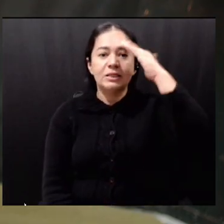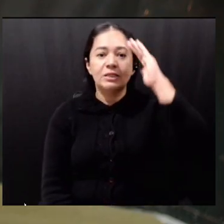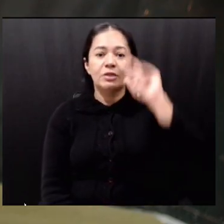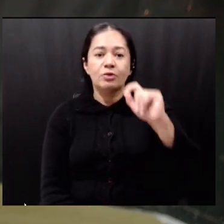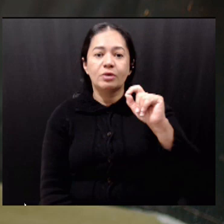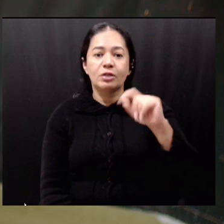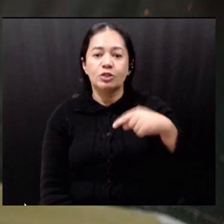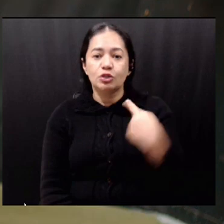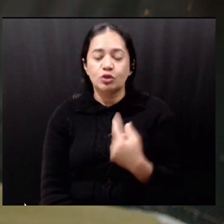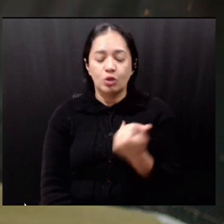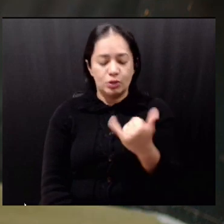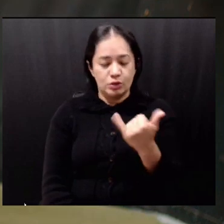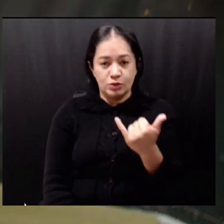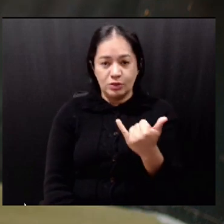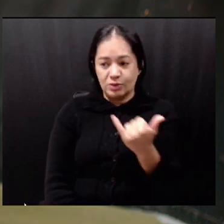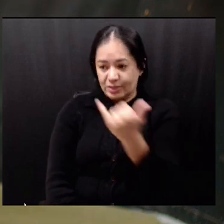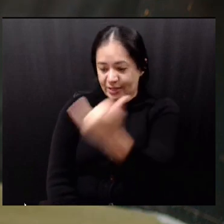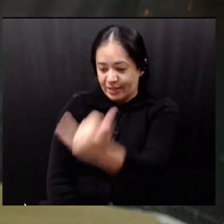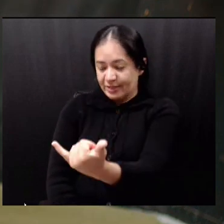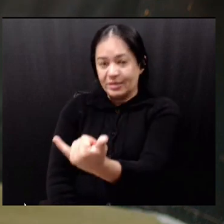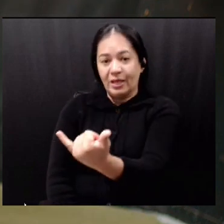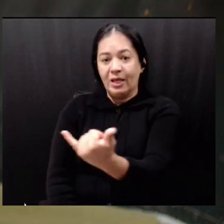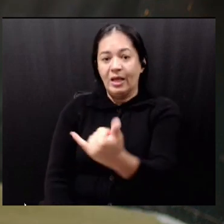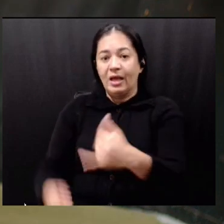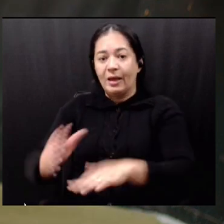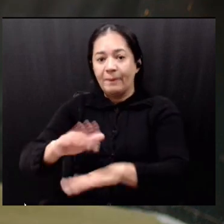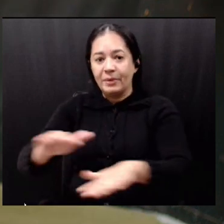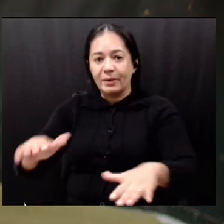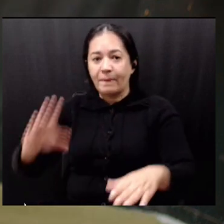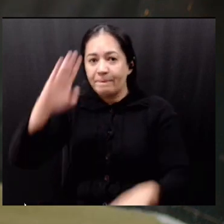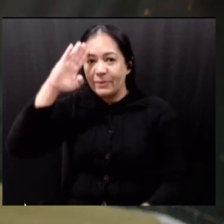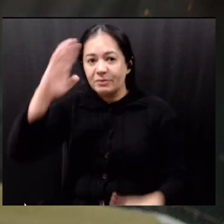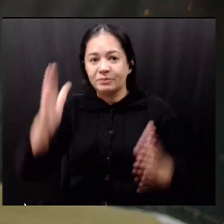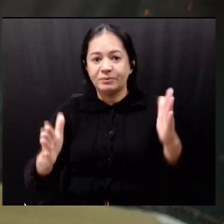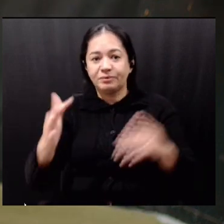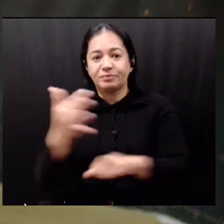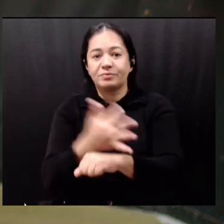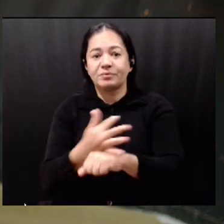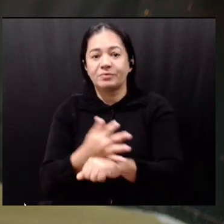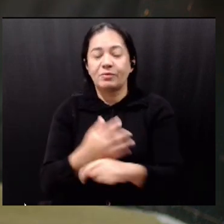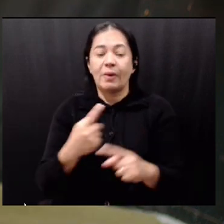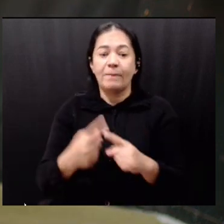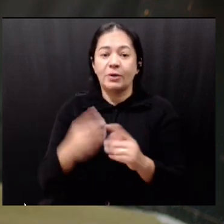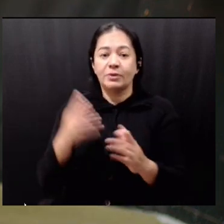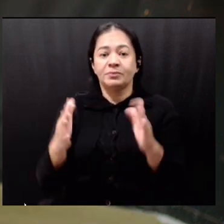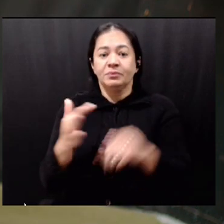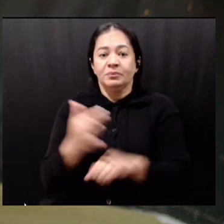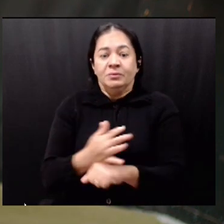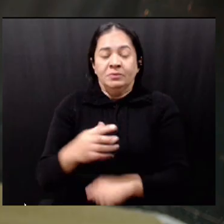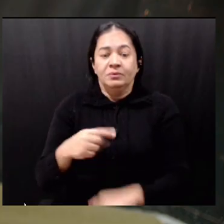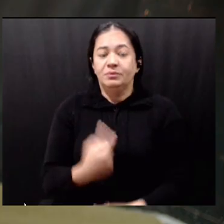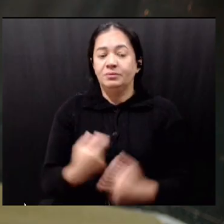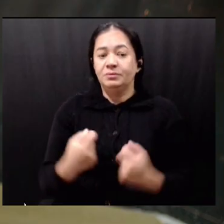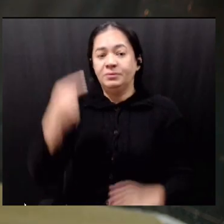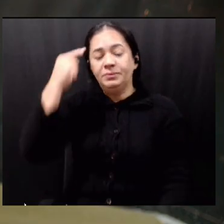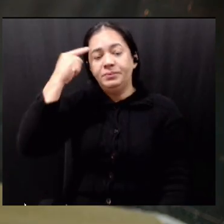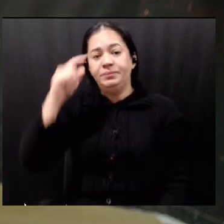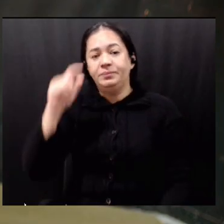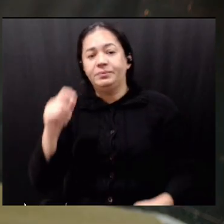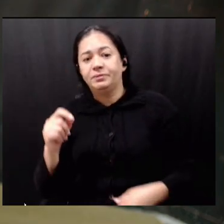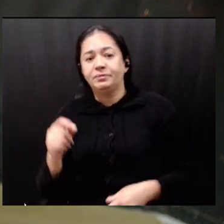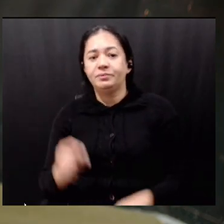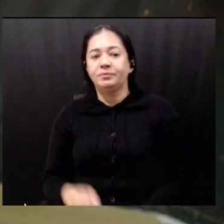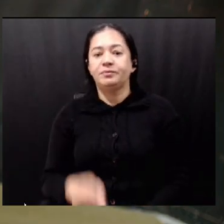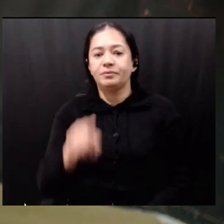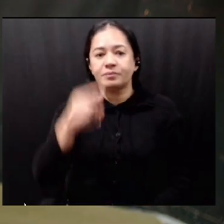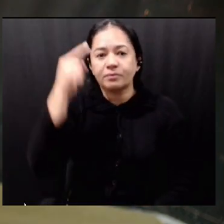para a criança, principalmente nesse momento de férias, que a criança, quando é férias, a gente tem que pensar assim, quando sai pensa você nas férias.